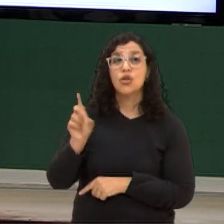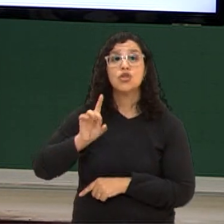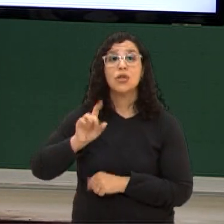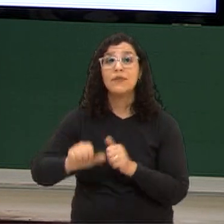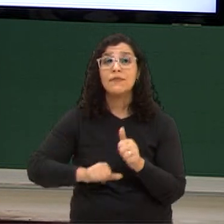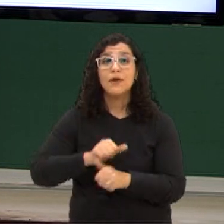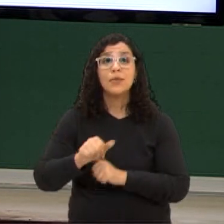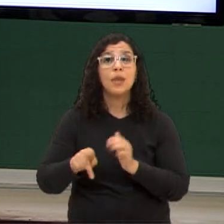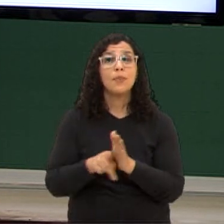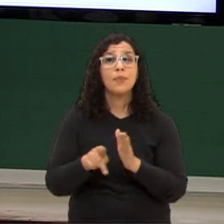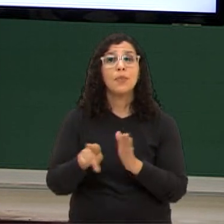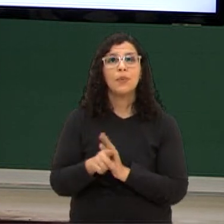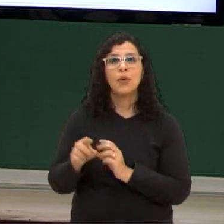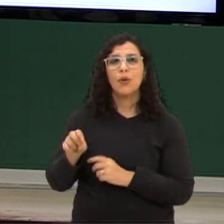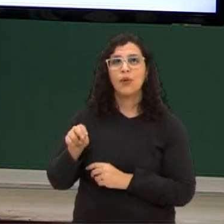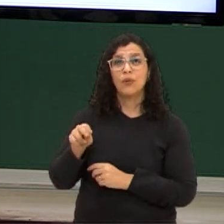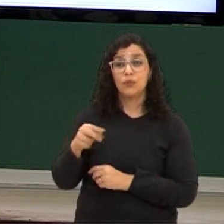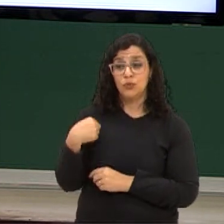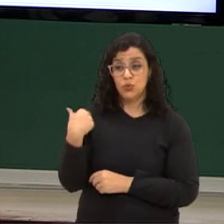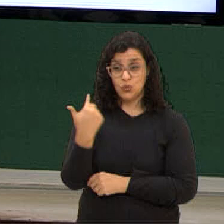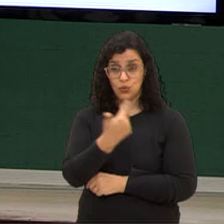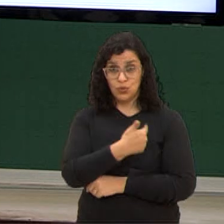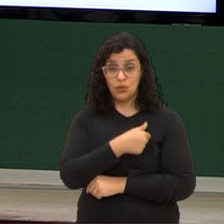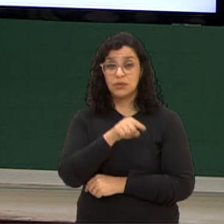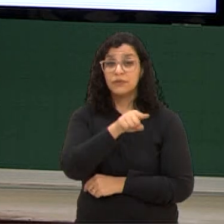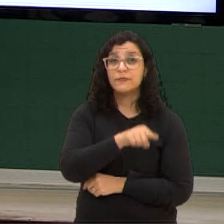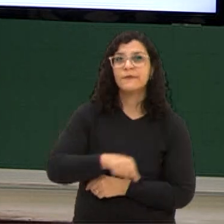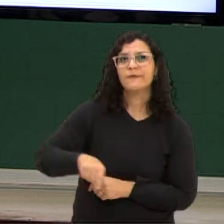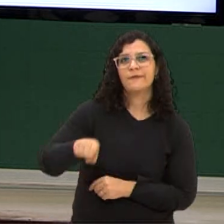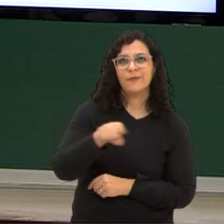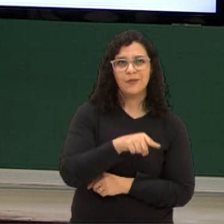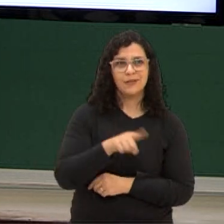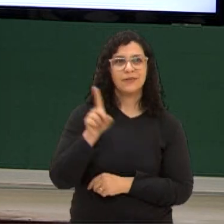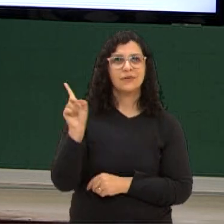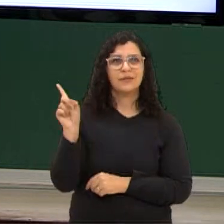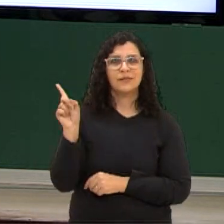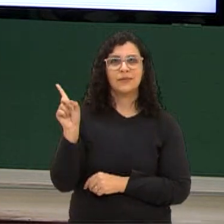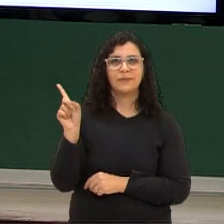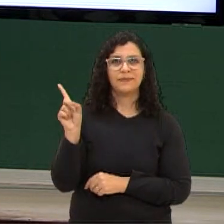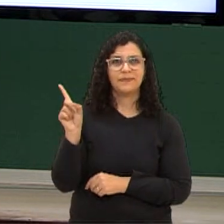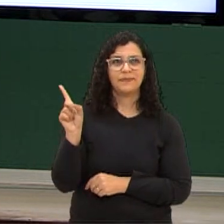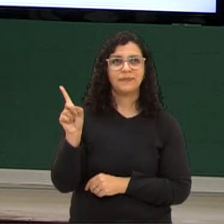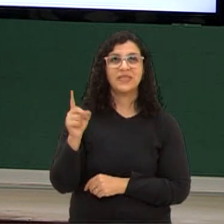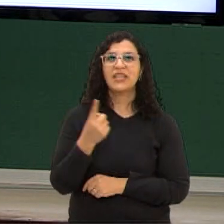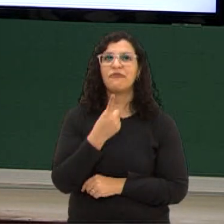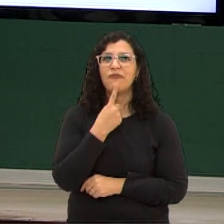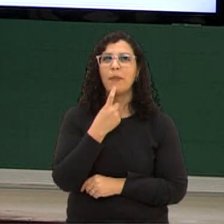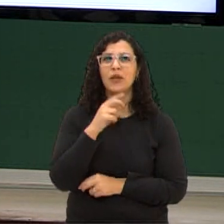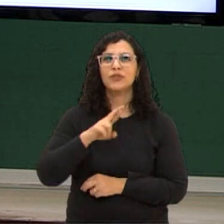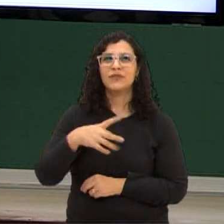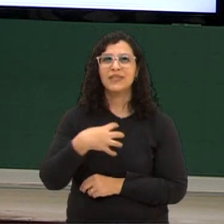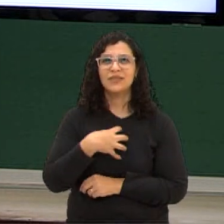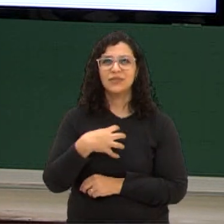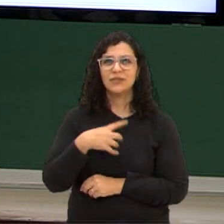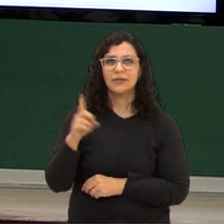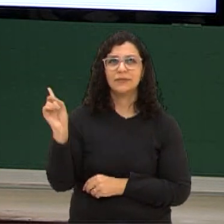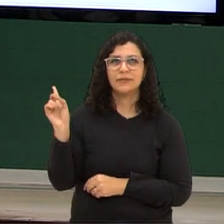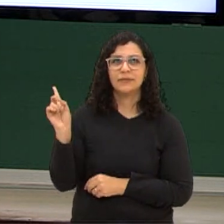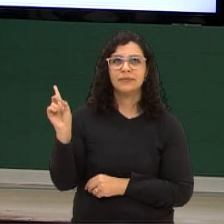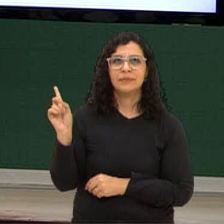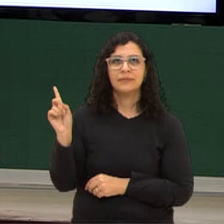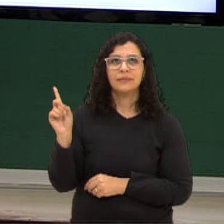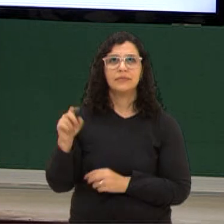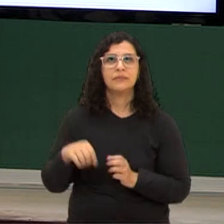ser nosotros e no vosotros. Então, yo parto, tu partes, ella,